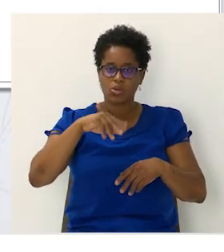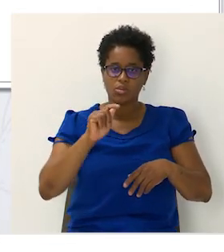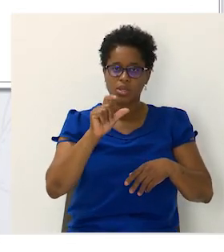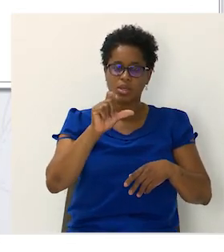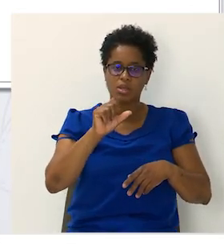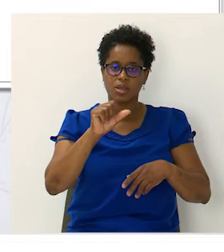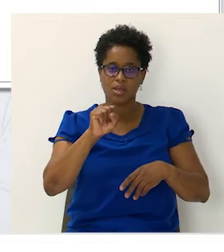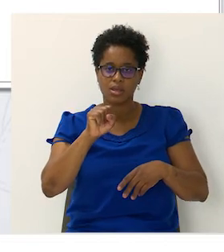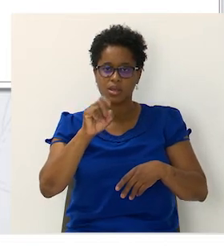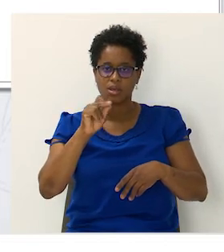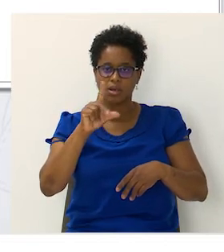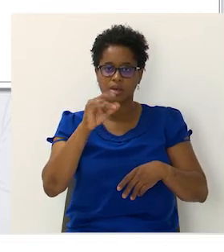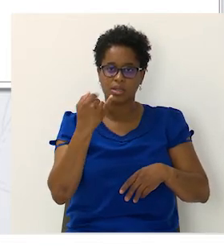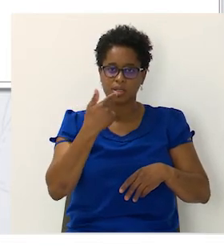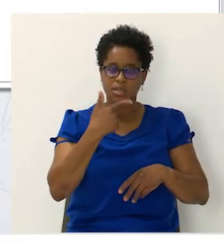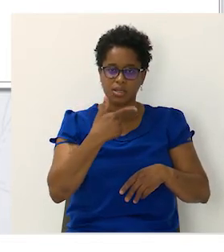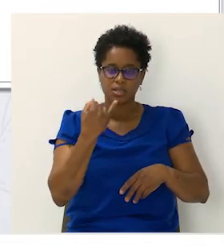Também o homem